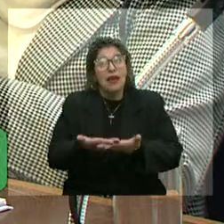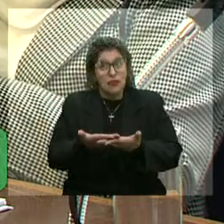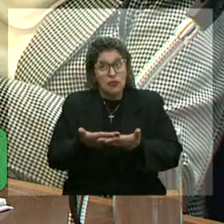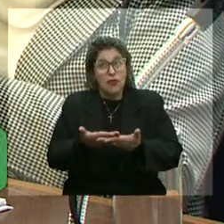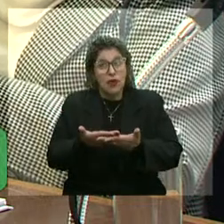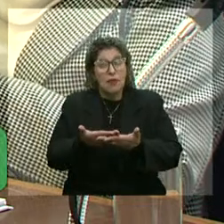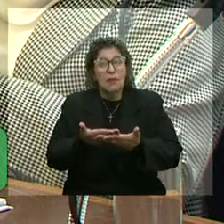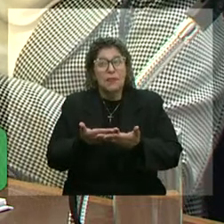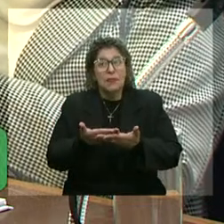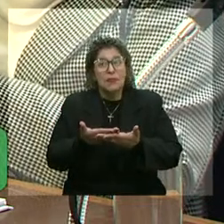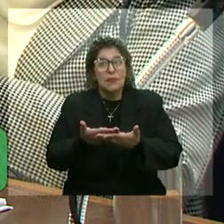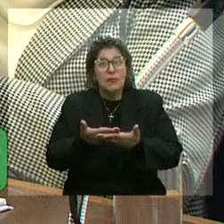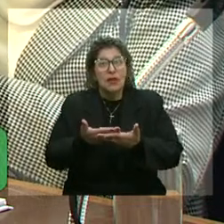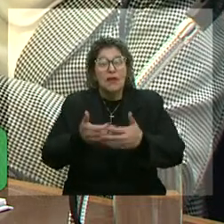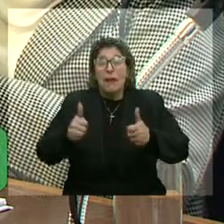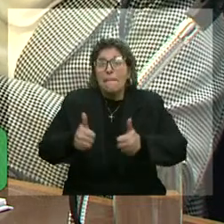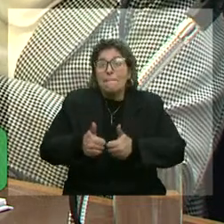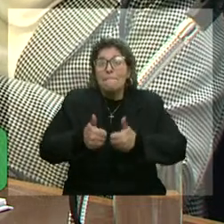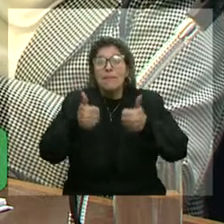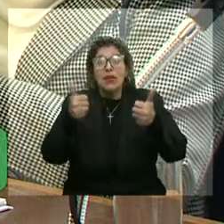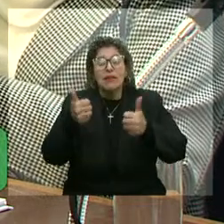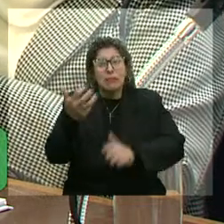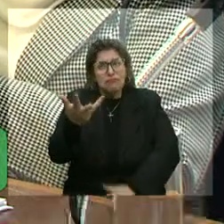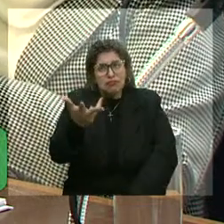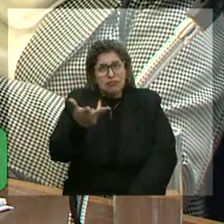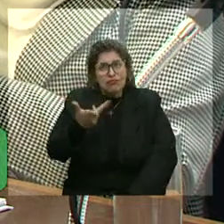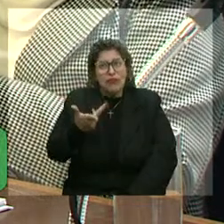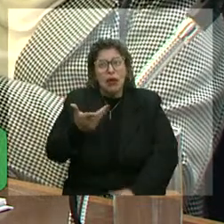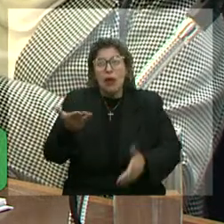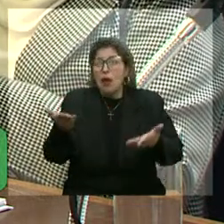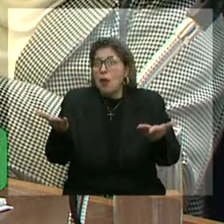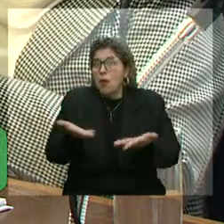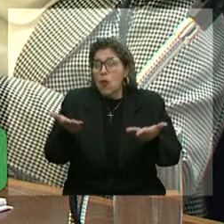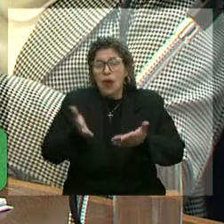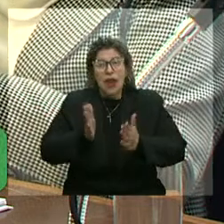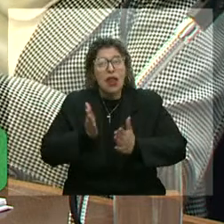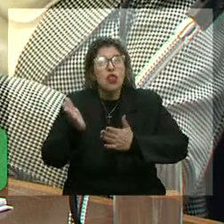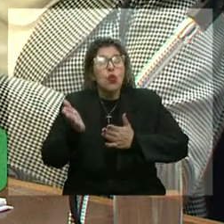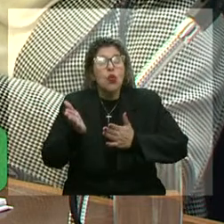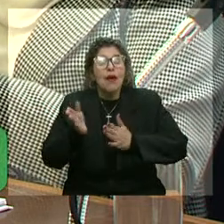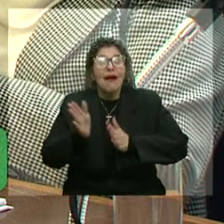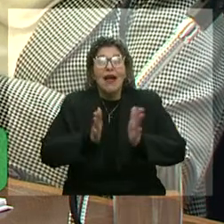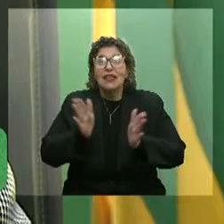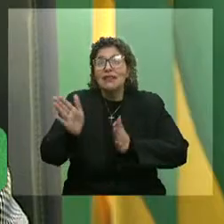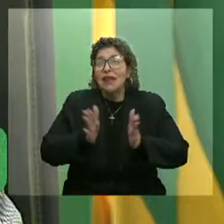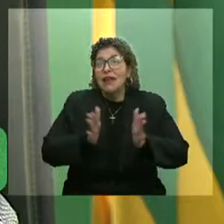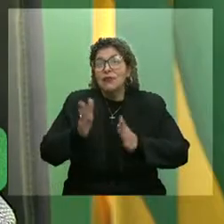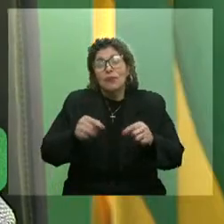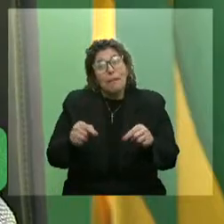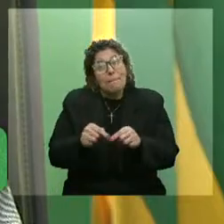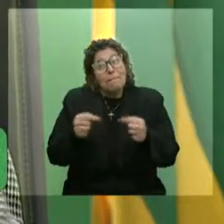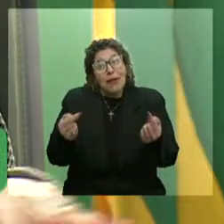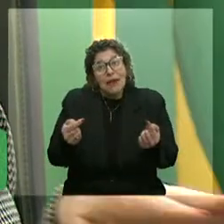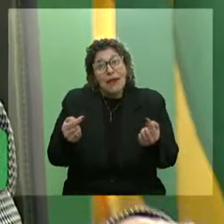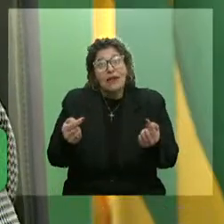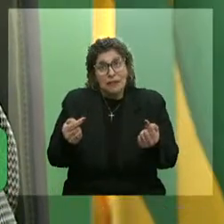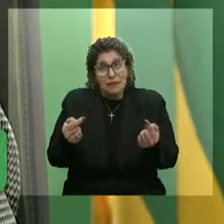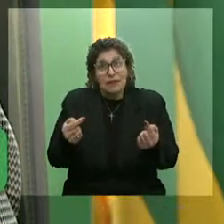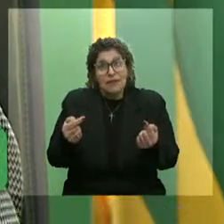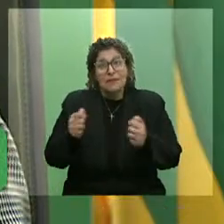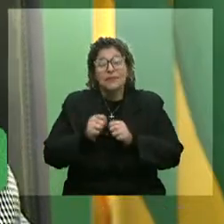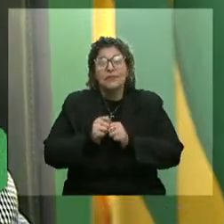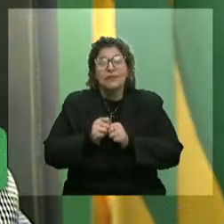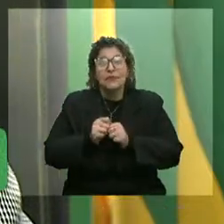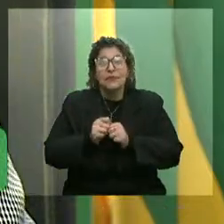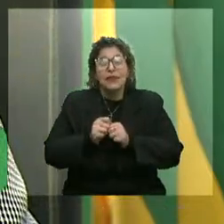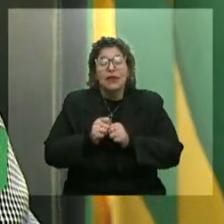vai dar mais velocidade no acesso. Só que, para isso, também, e tu